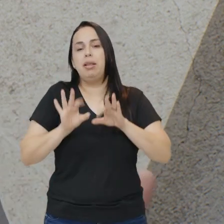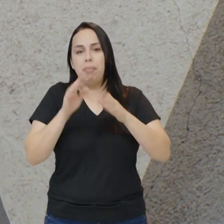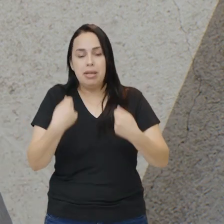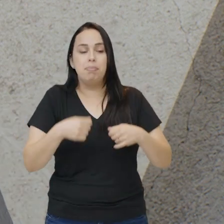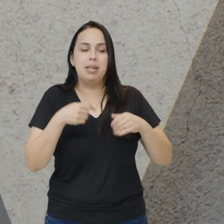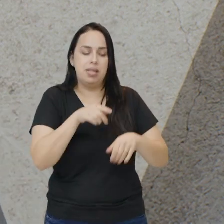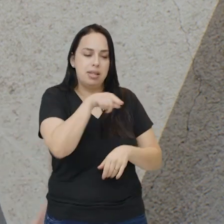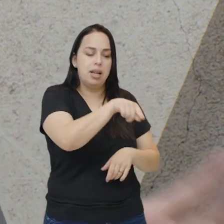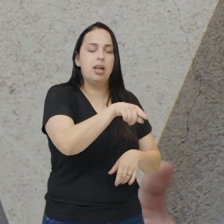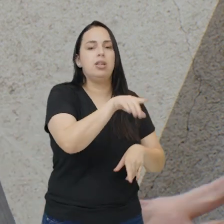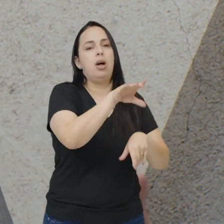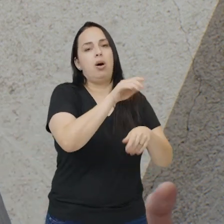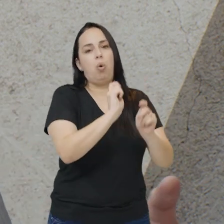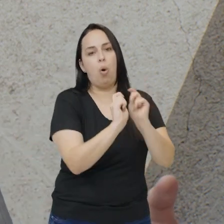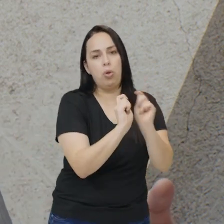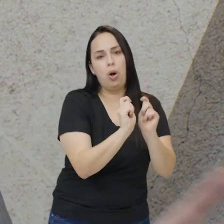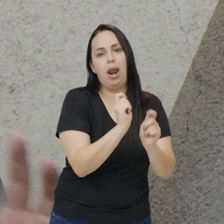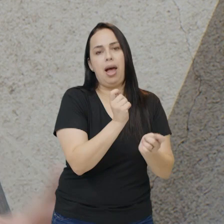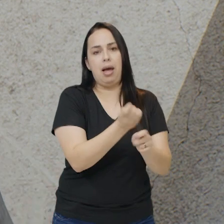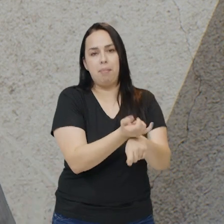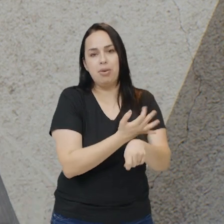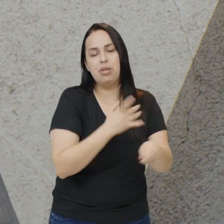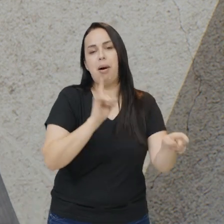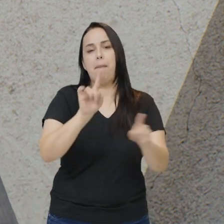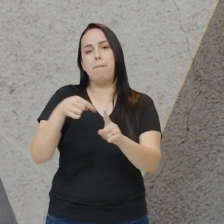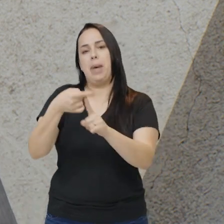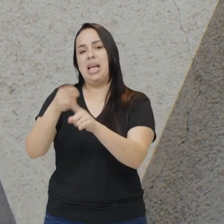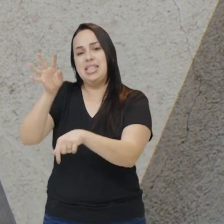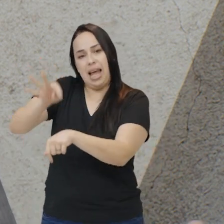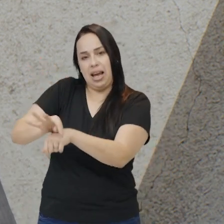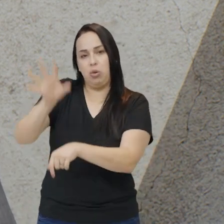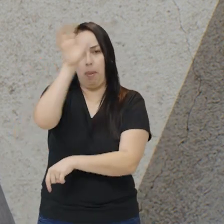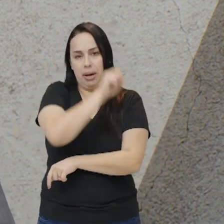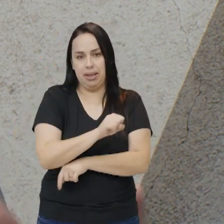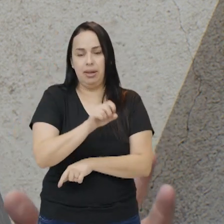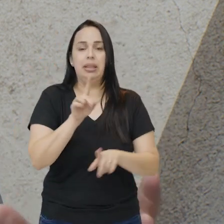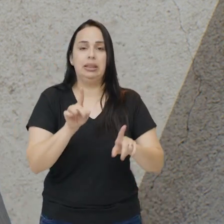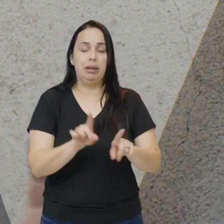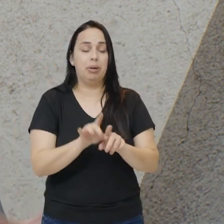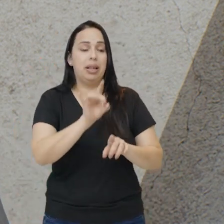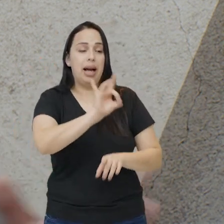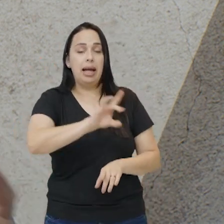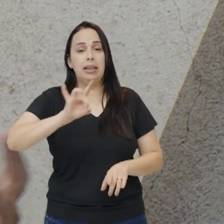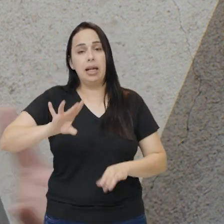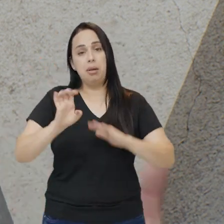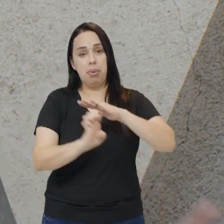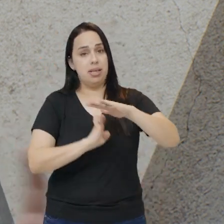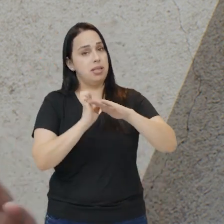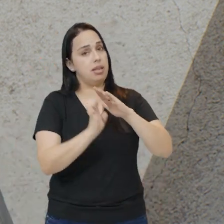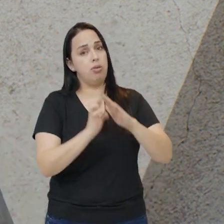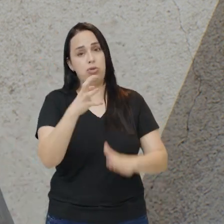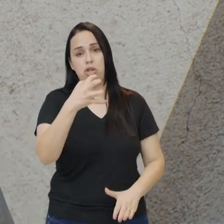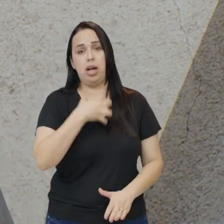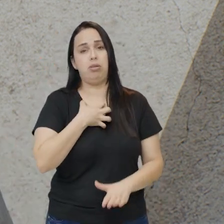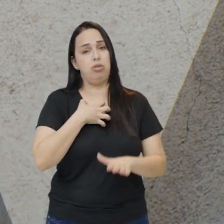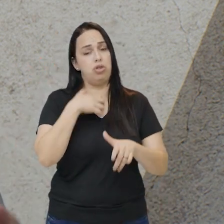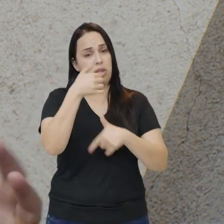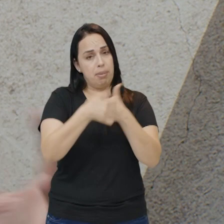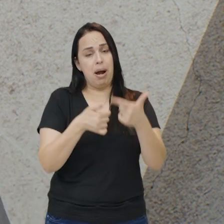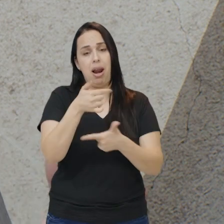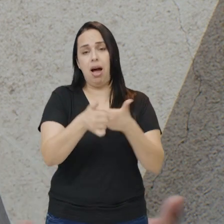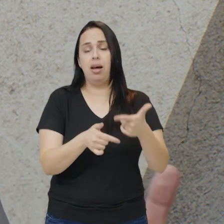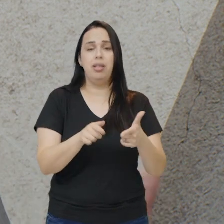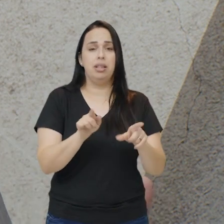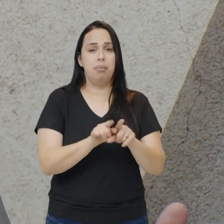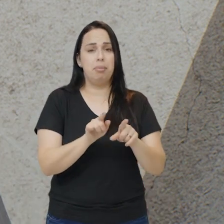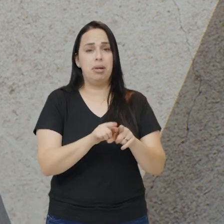esse profissional. Porque é colocar a cara da empresa, como a gente coloca, né? Então, cada empresa tem a sua maneira de atuar, a sua